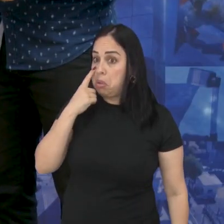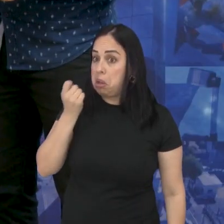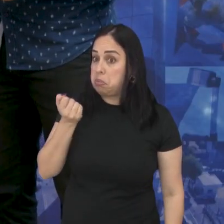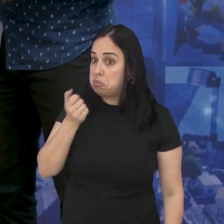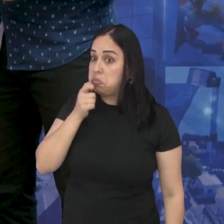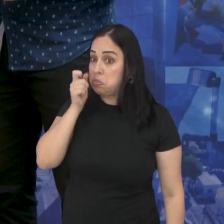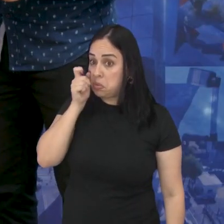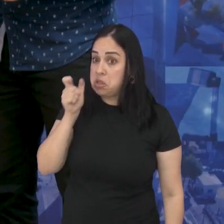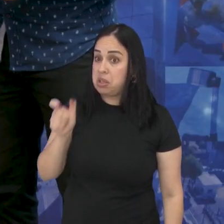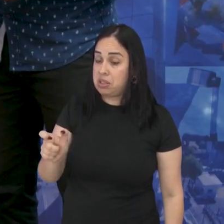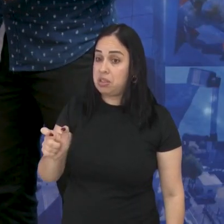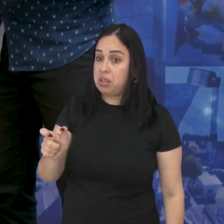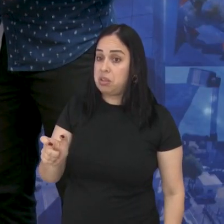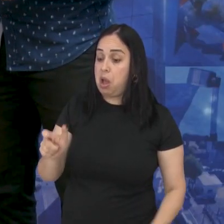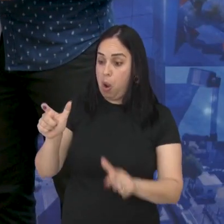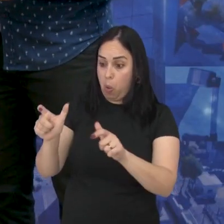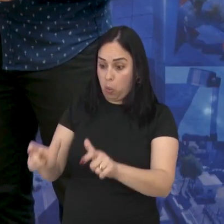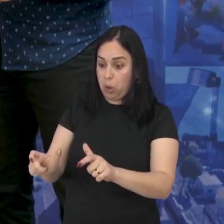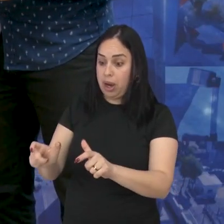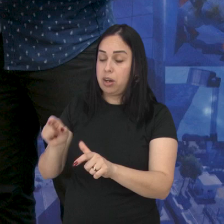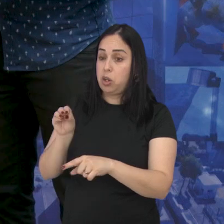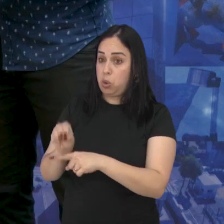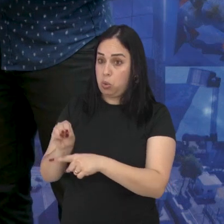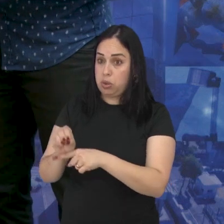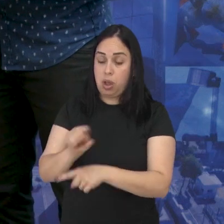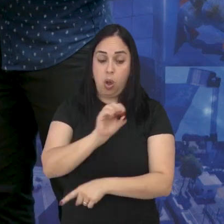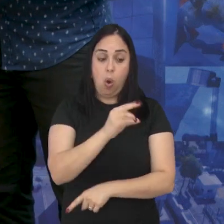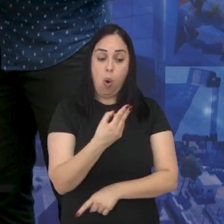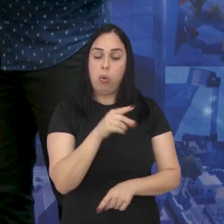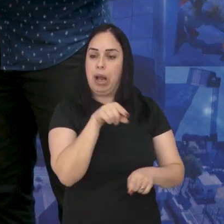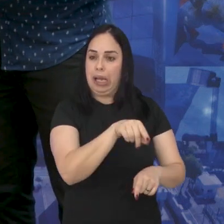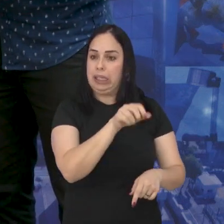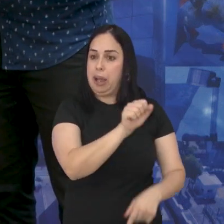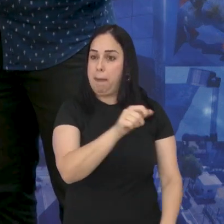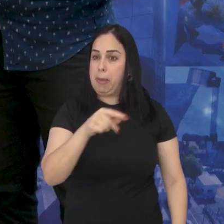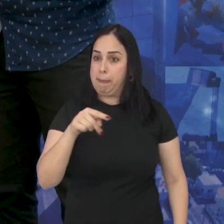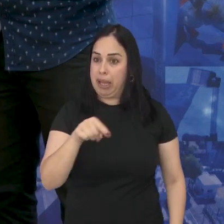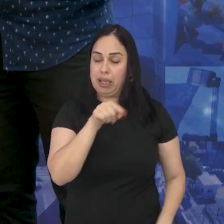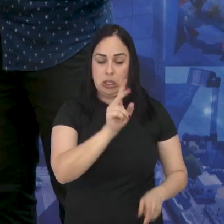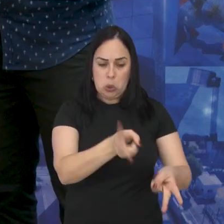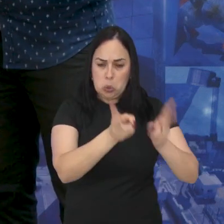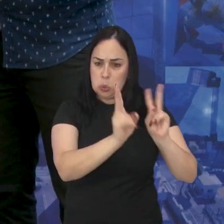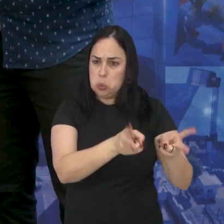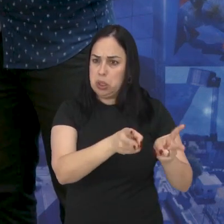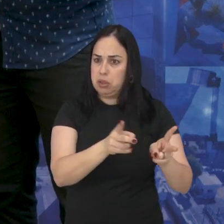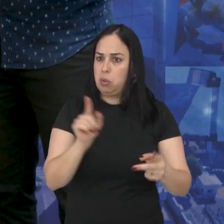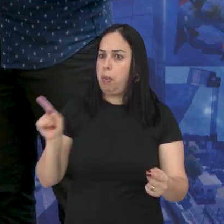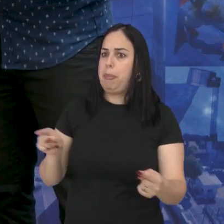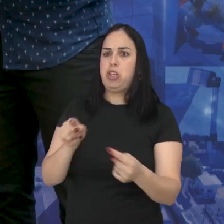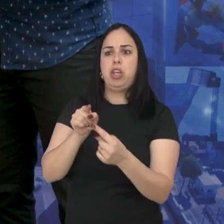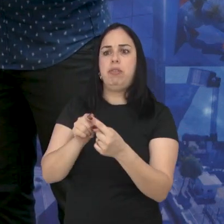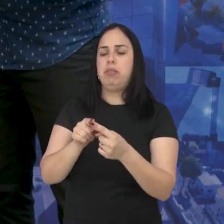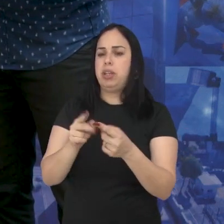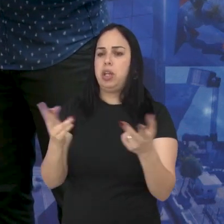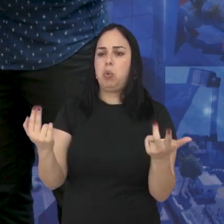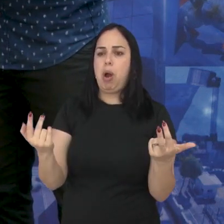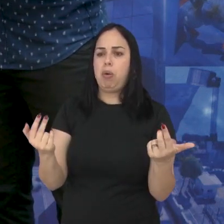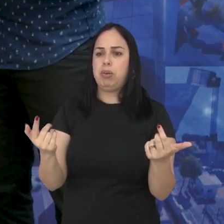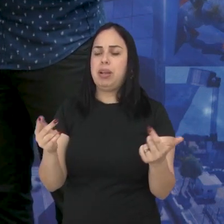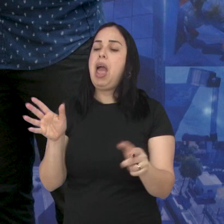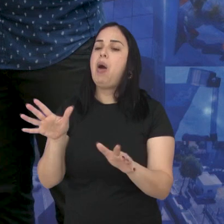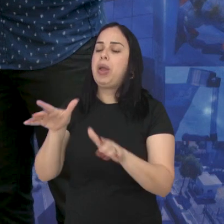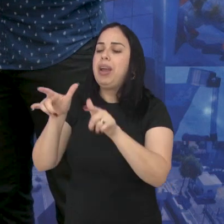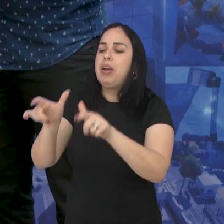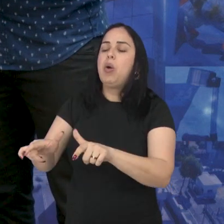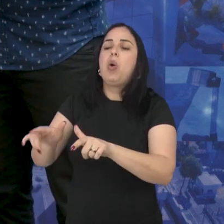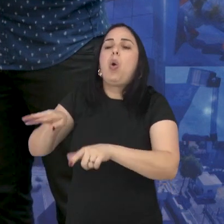o interessante mesmo sendo uma área de proteção, uma unidade de conservação, o objetivo é o mesmo, é